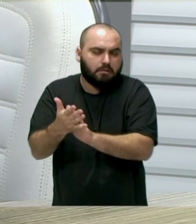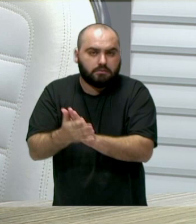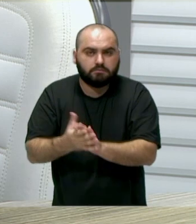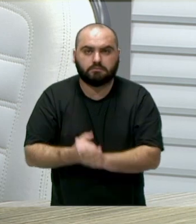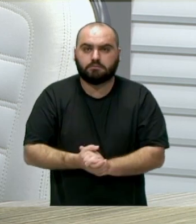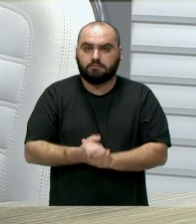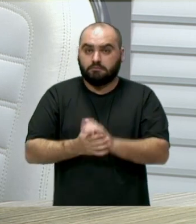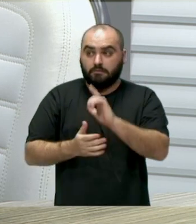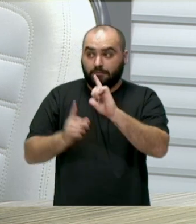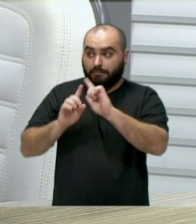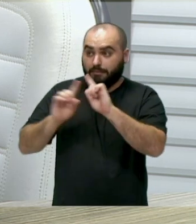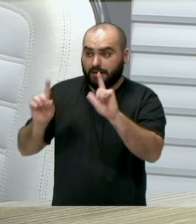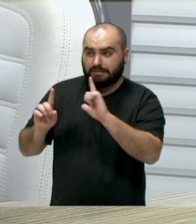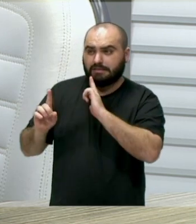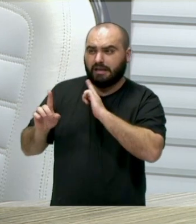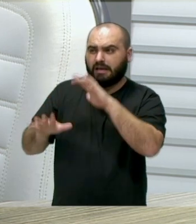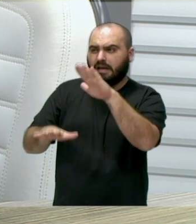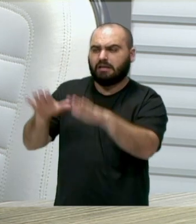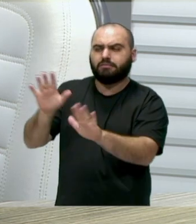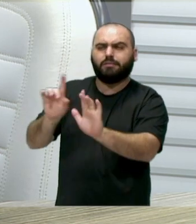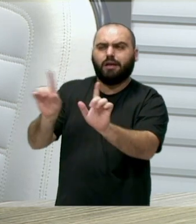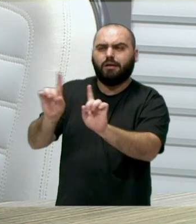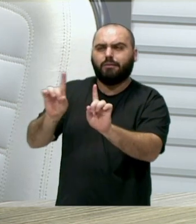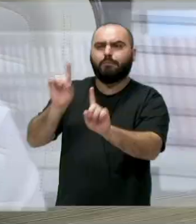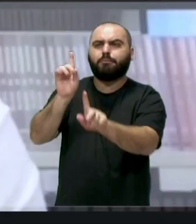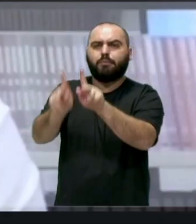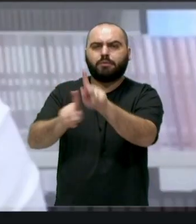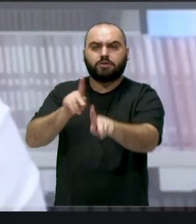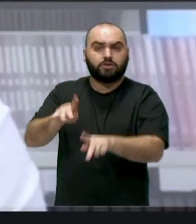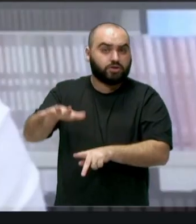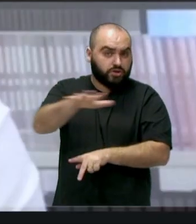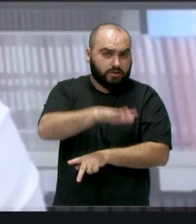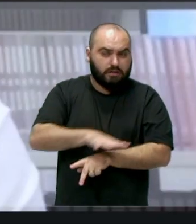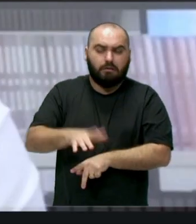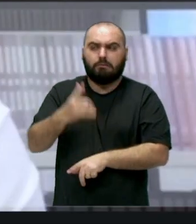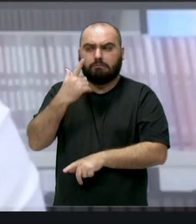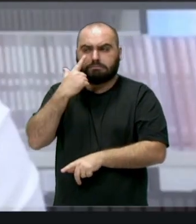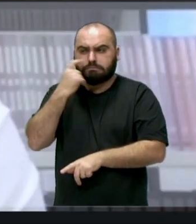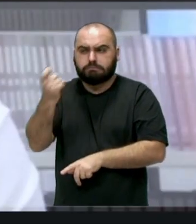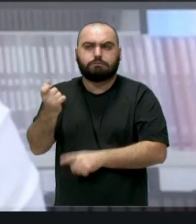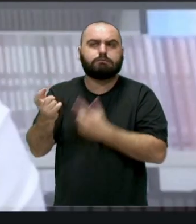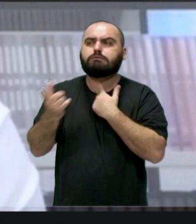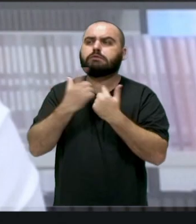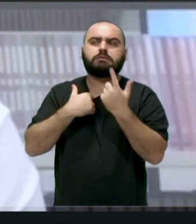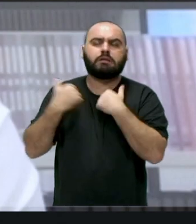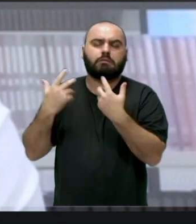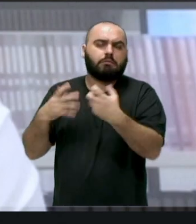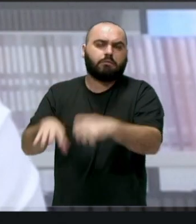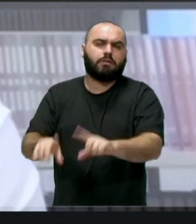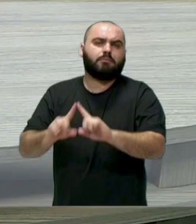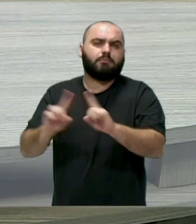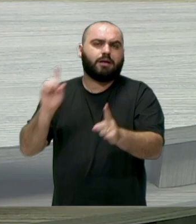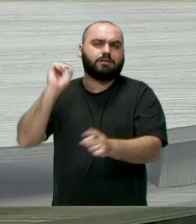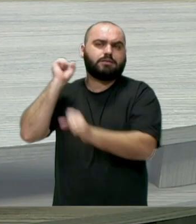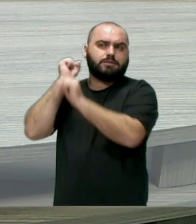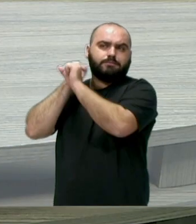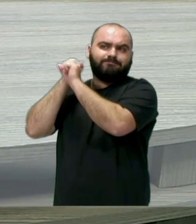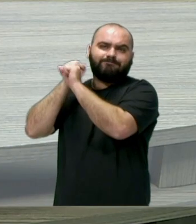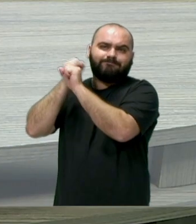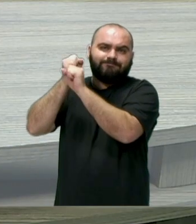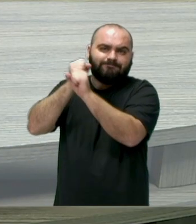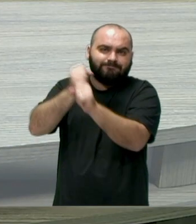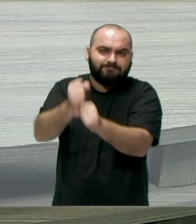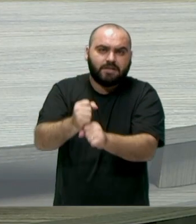certo, não um desinteresse da população em geral, mas muito, nos últimos anos,